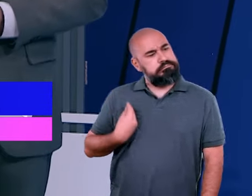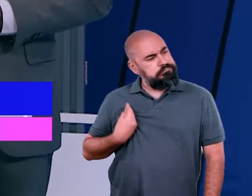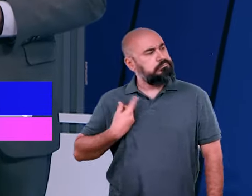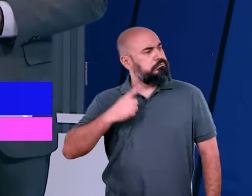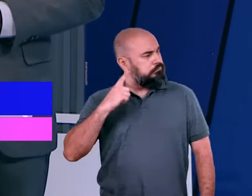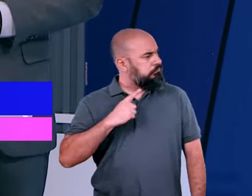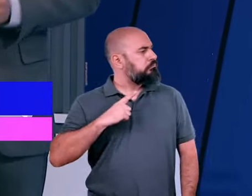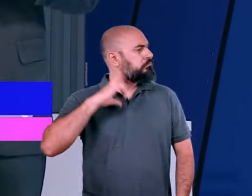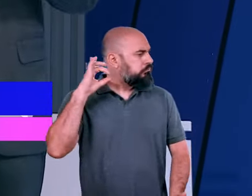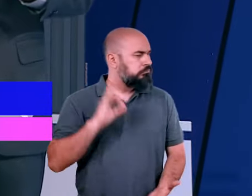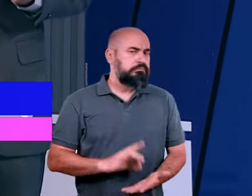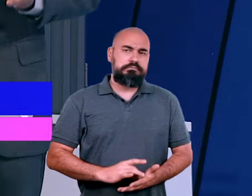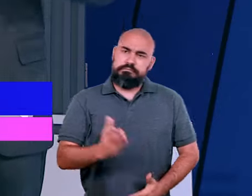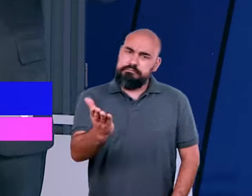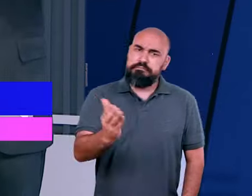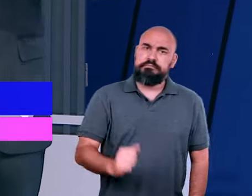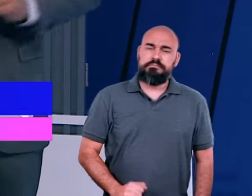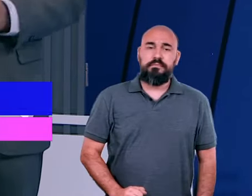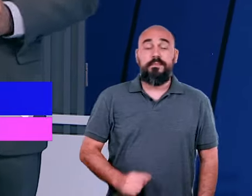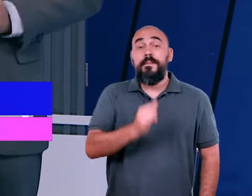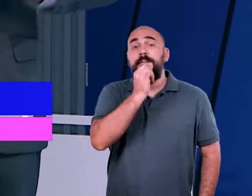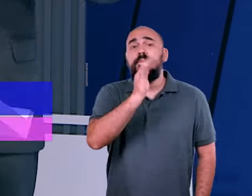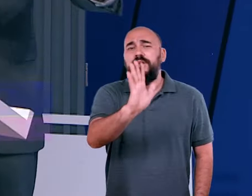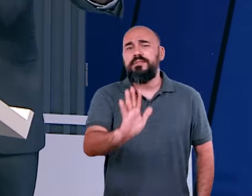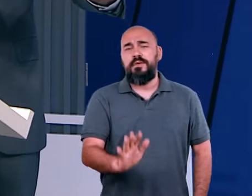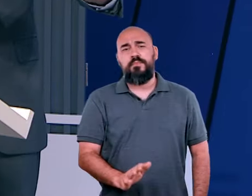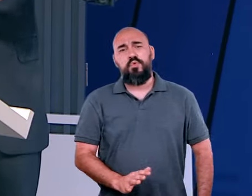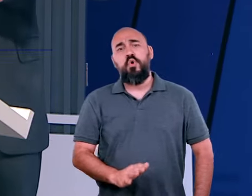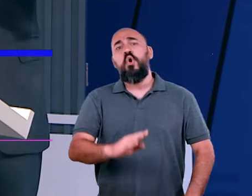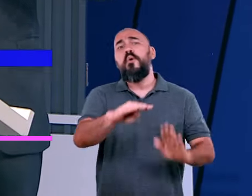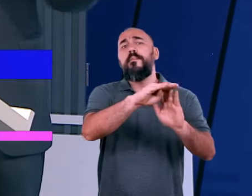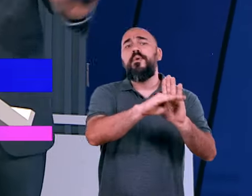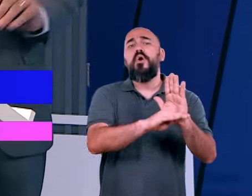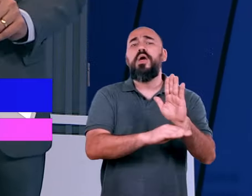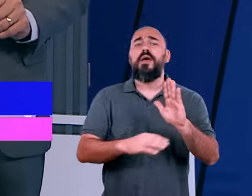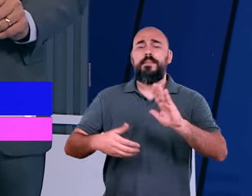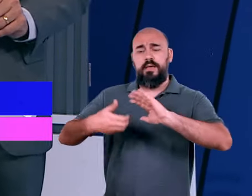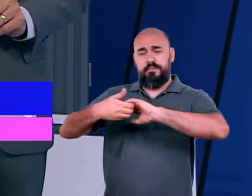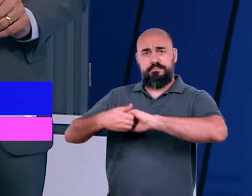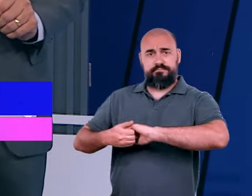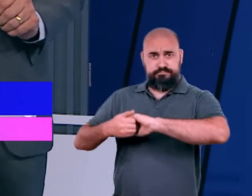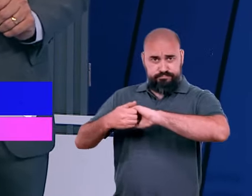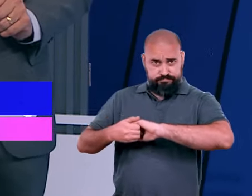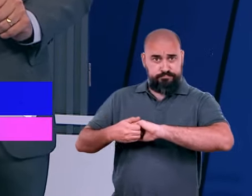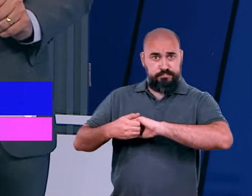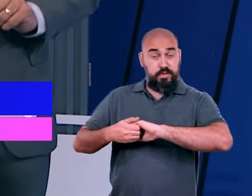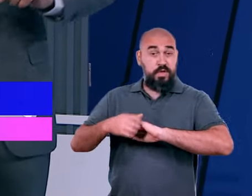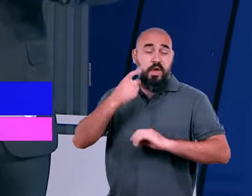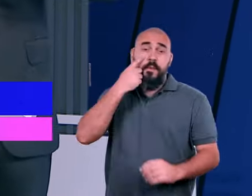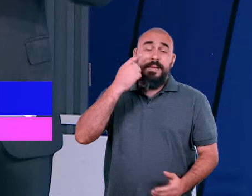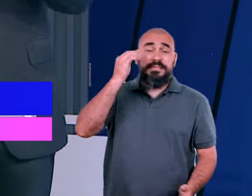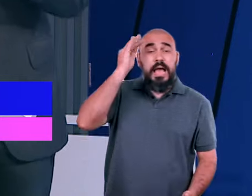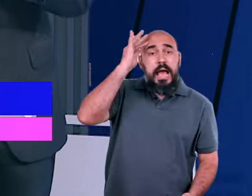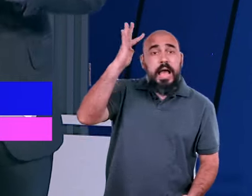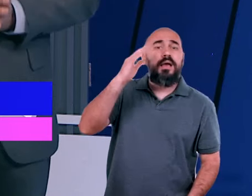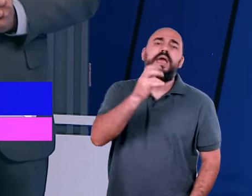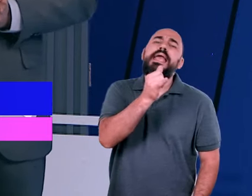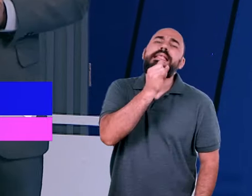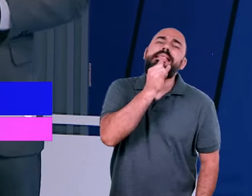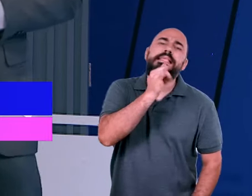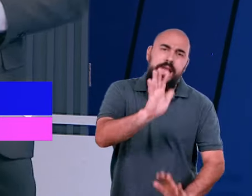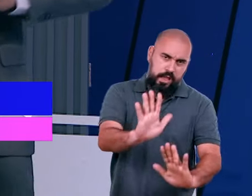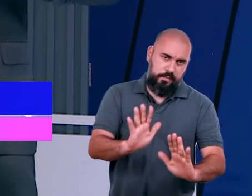aqui na Novo Tempo, o programa Anjos da Esperança. Eu já falei para você como ser um anjo da esperança, mas vamos pensar agora como uma